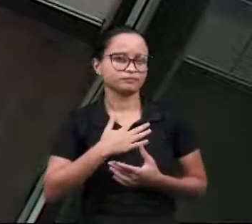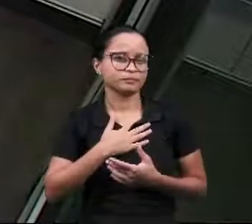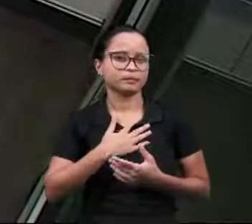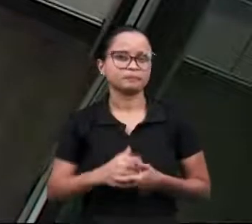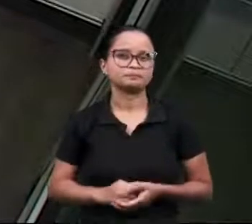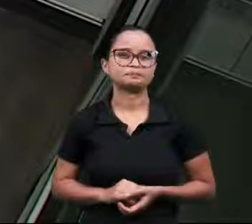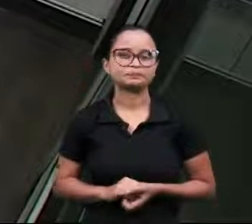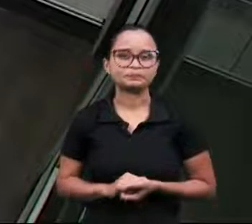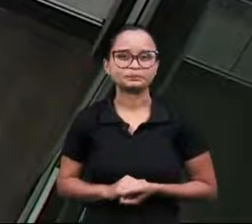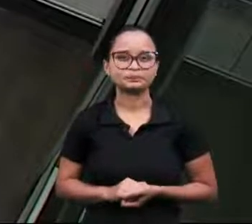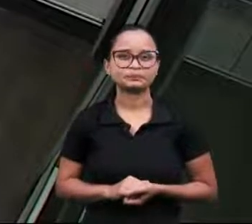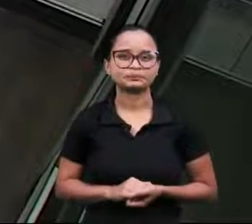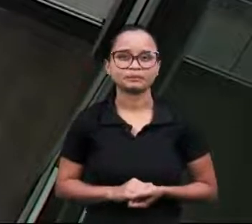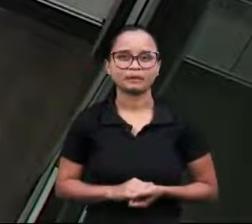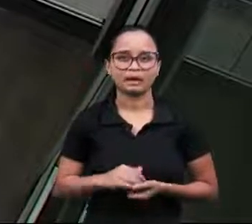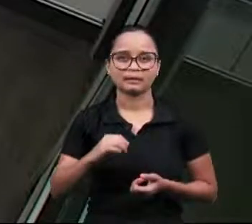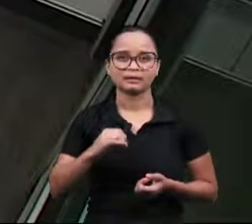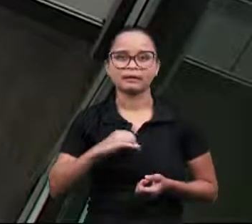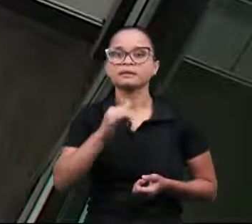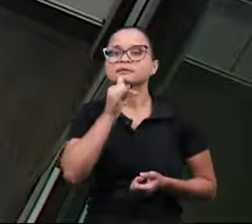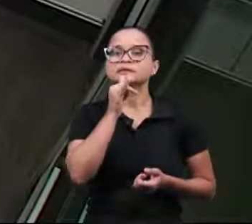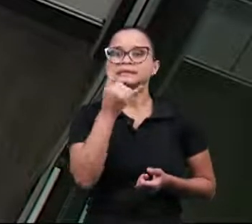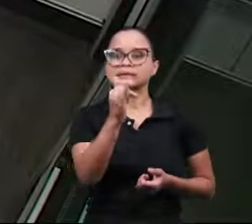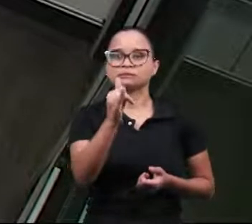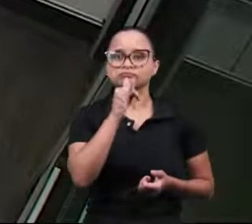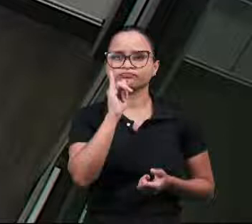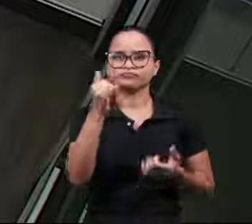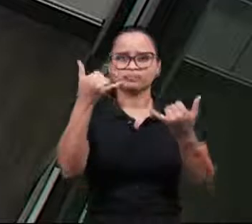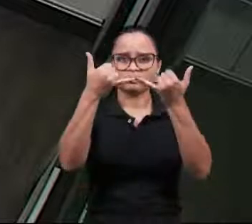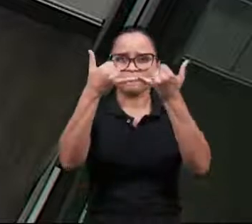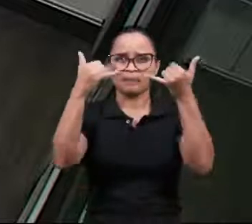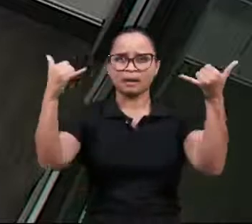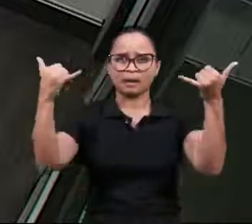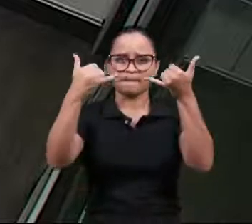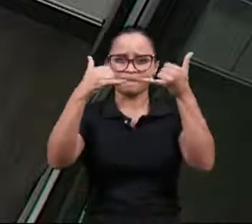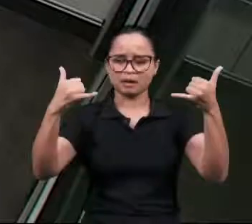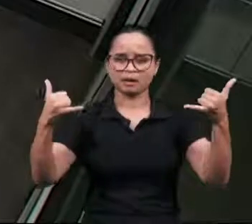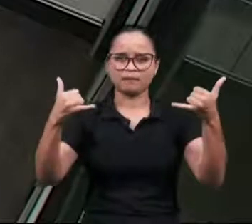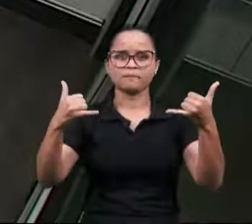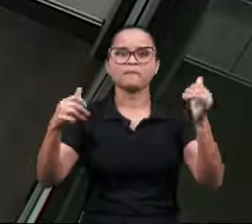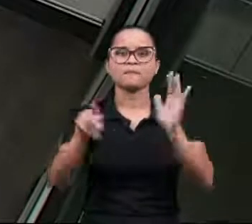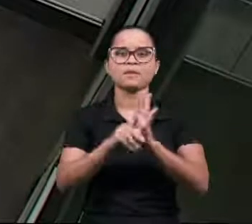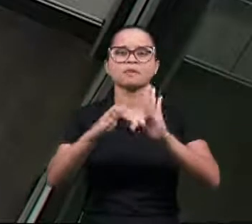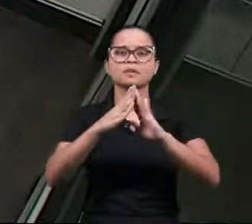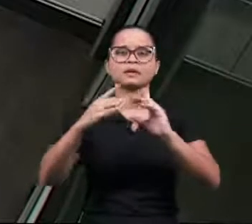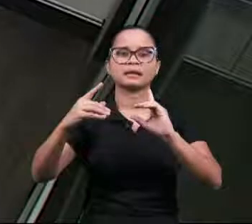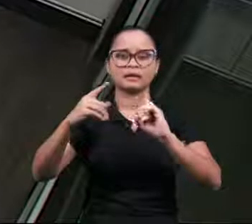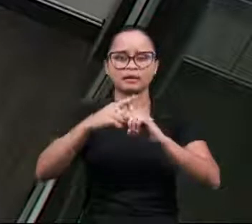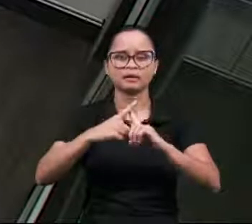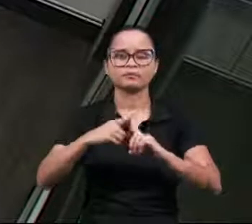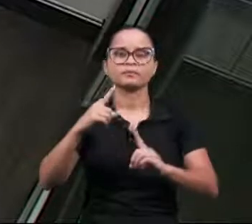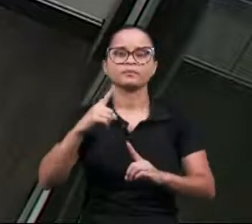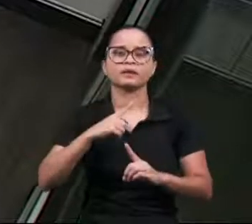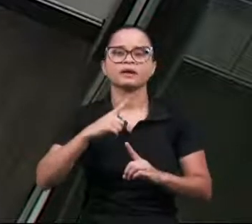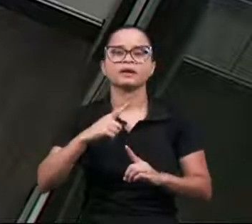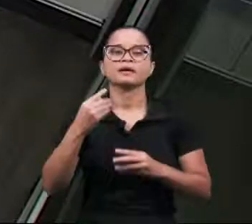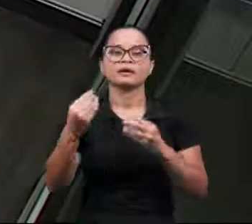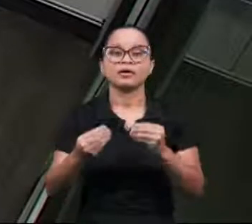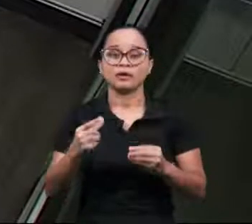a instalação elétrica dos templos na ocasião era o seguinte, era uma